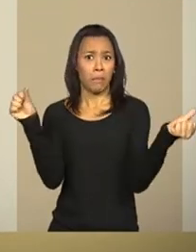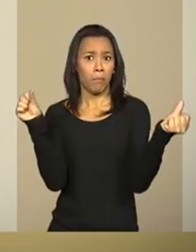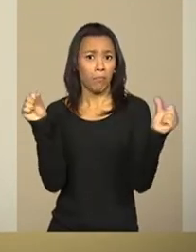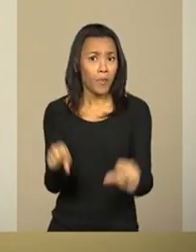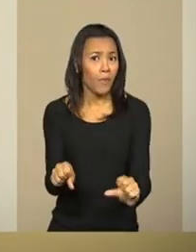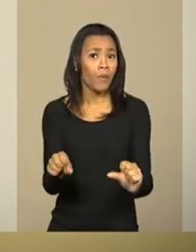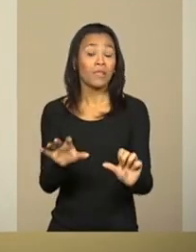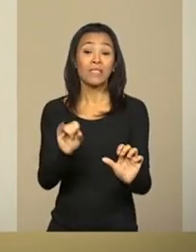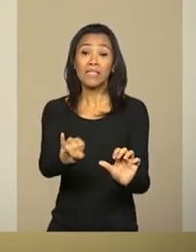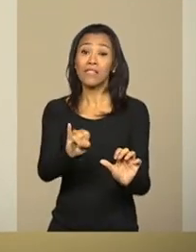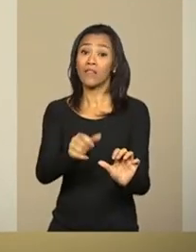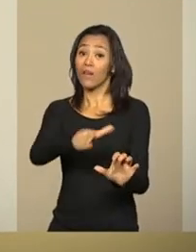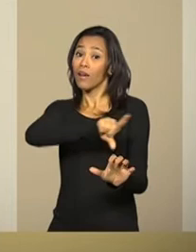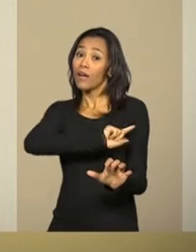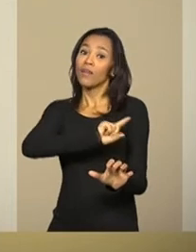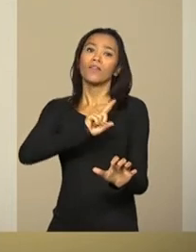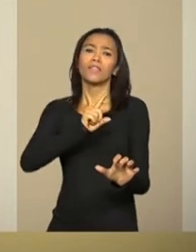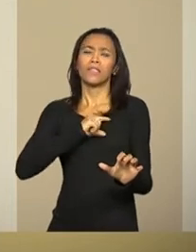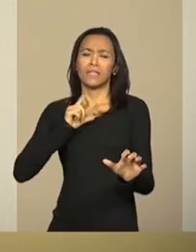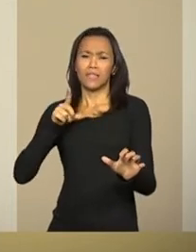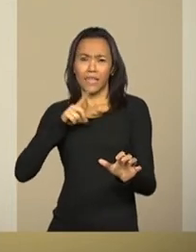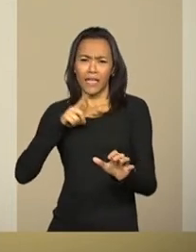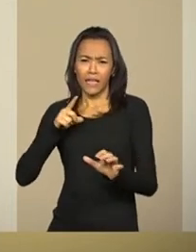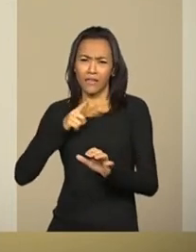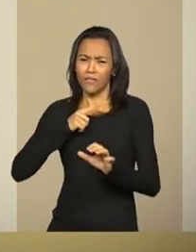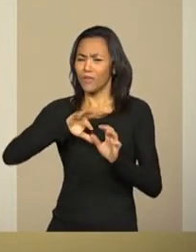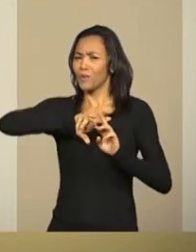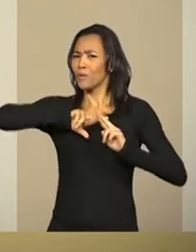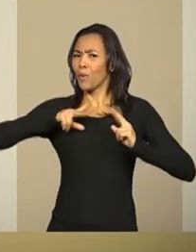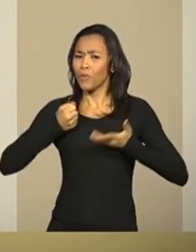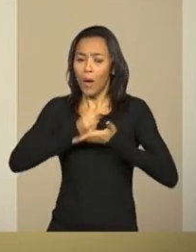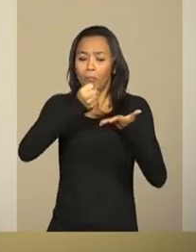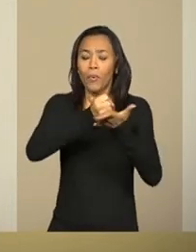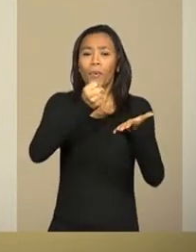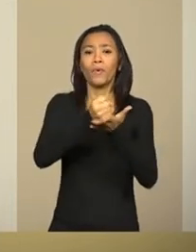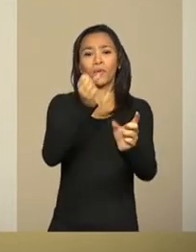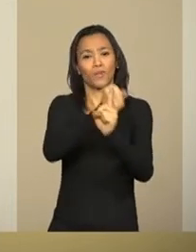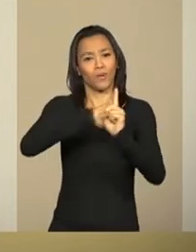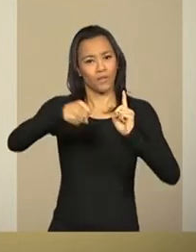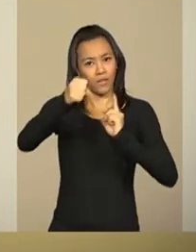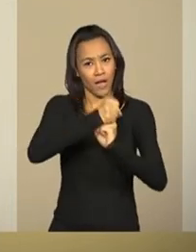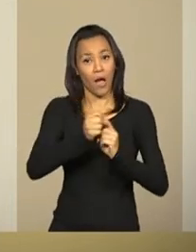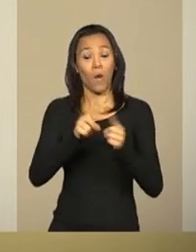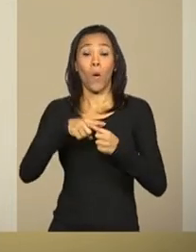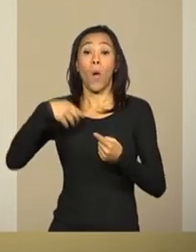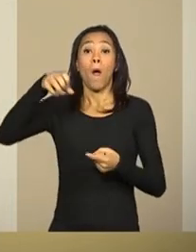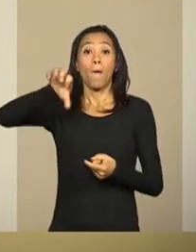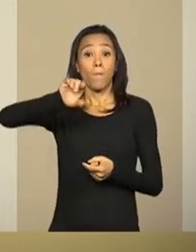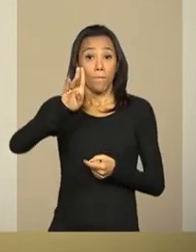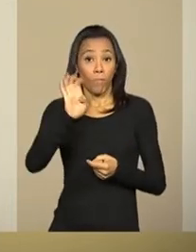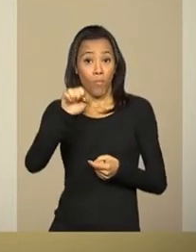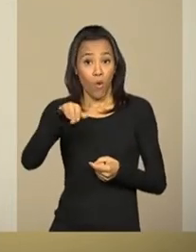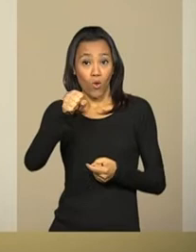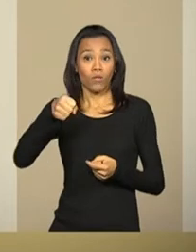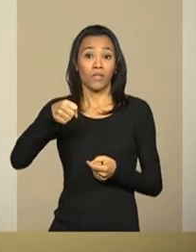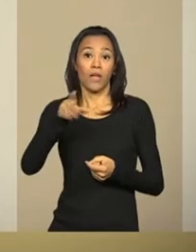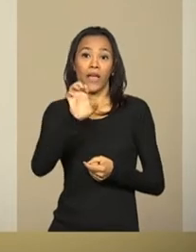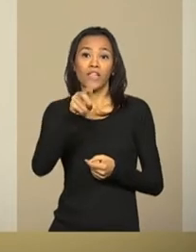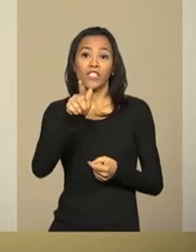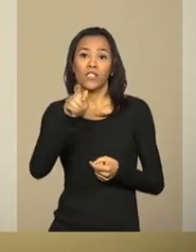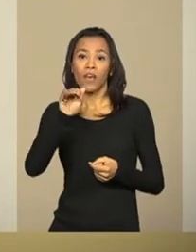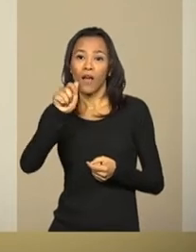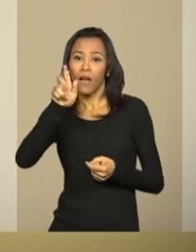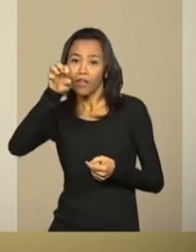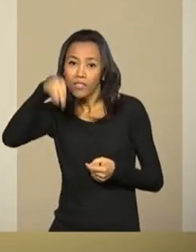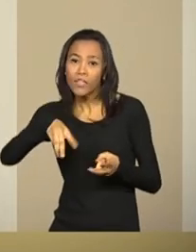não fosse toda a rede de proteção social dada pela Bolsa Estiagem, pela Bolsa Família e todos os programas do